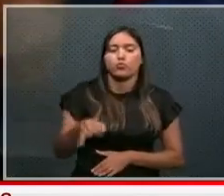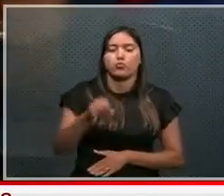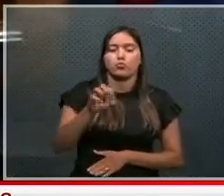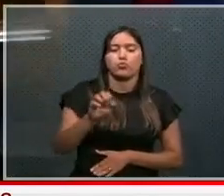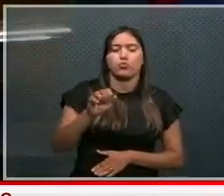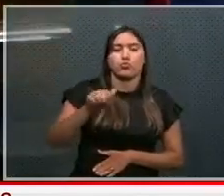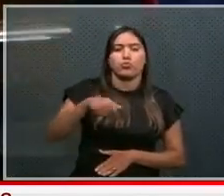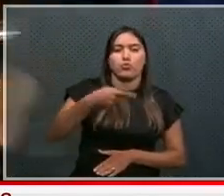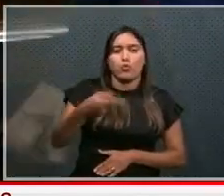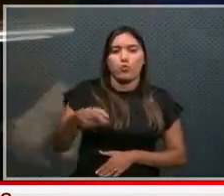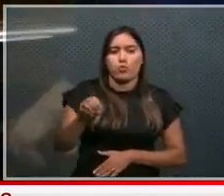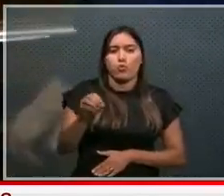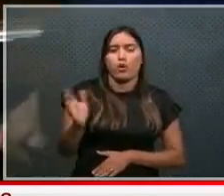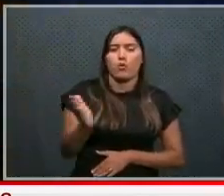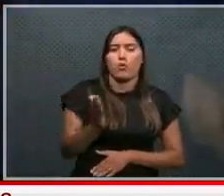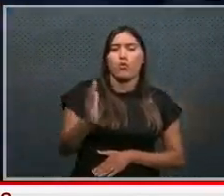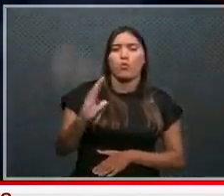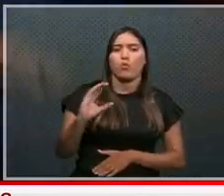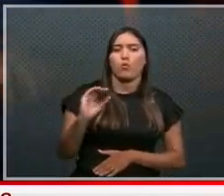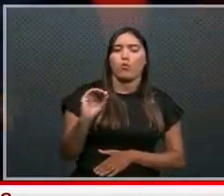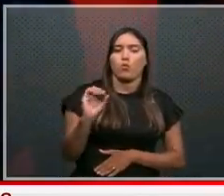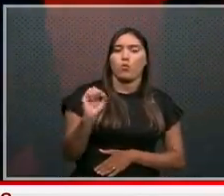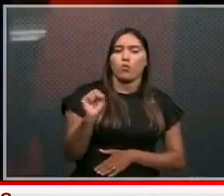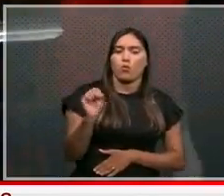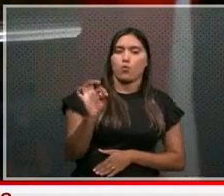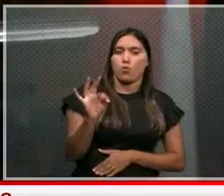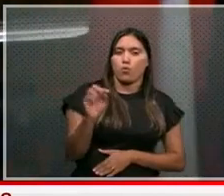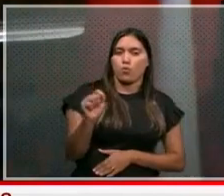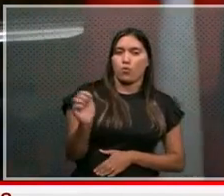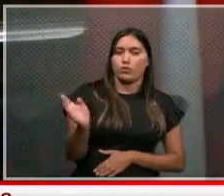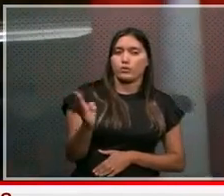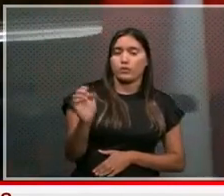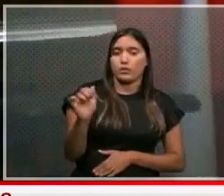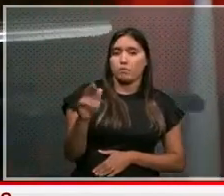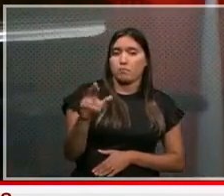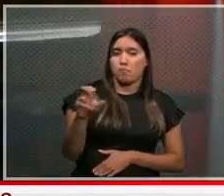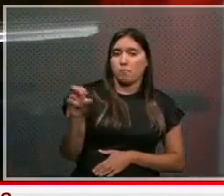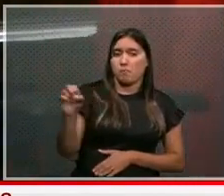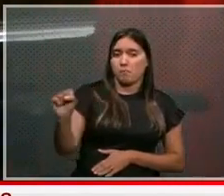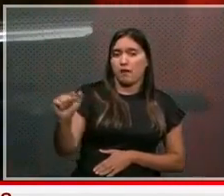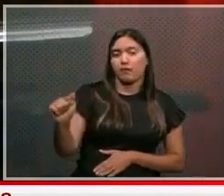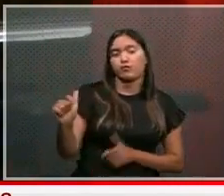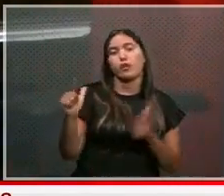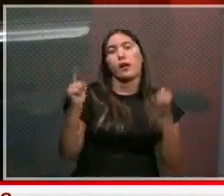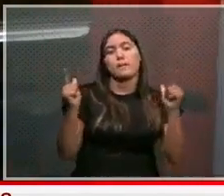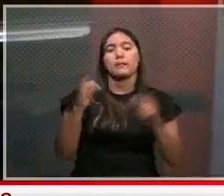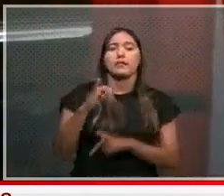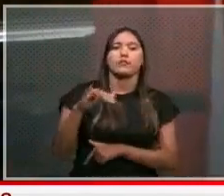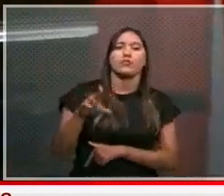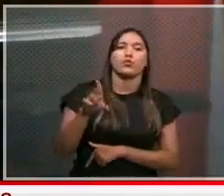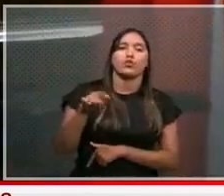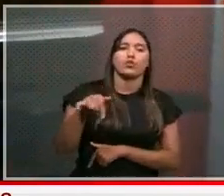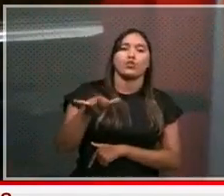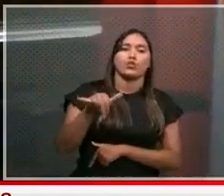Barros que para o movimento sindical é conhecido como Juquinha